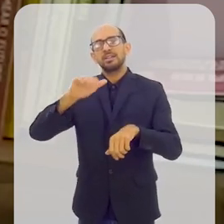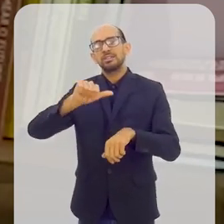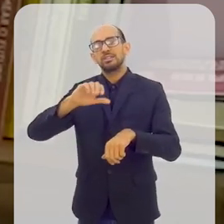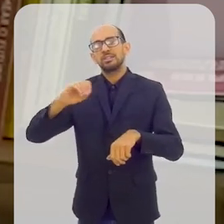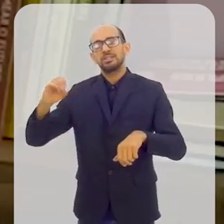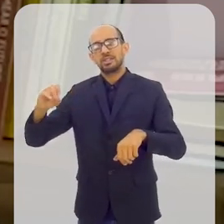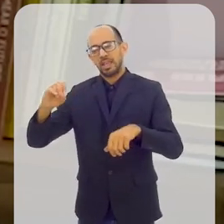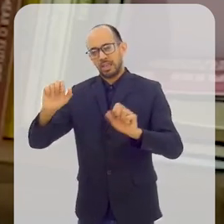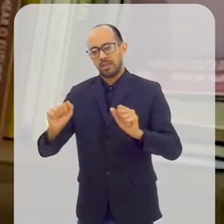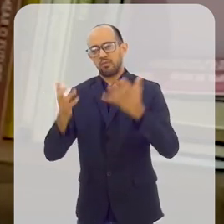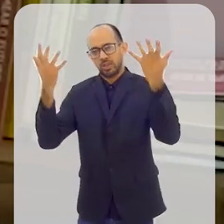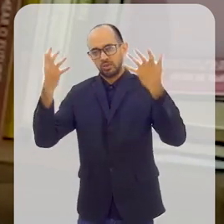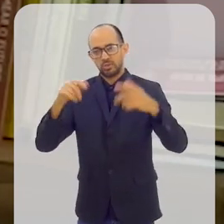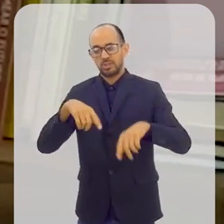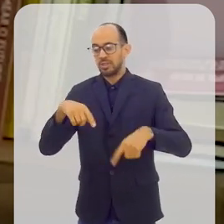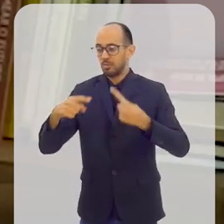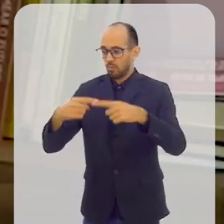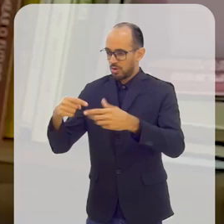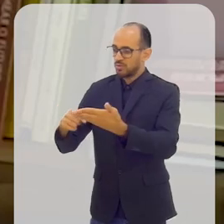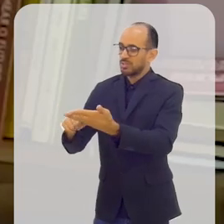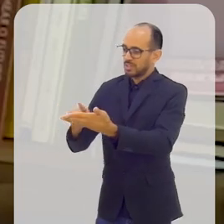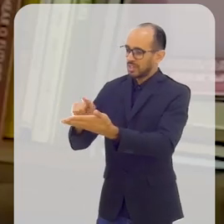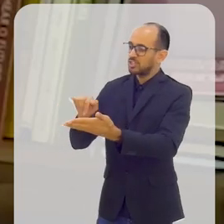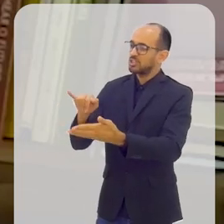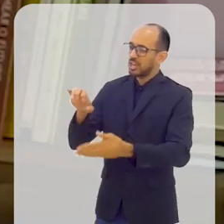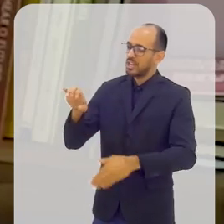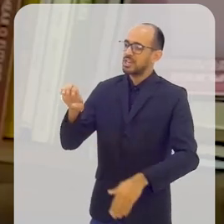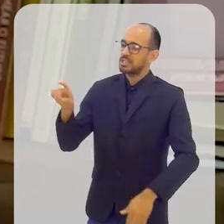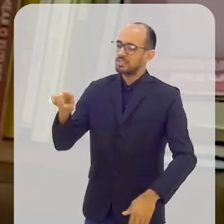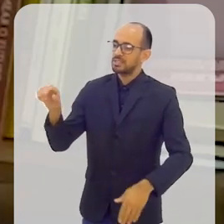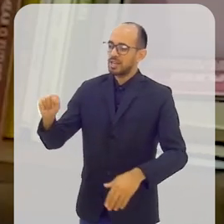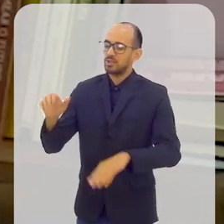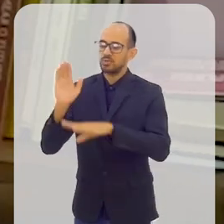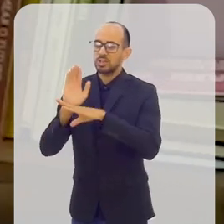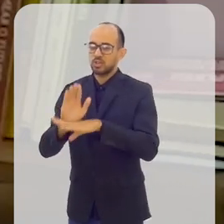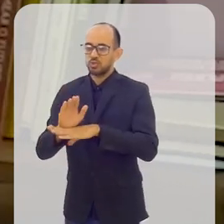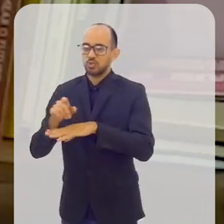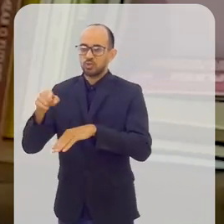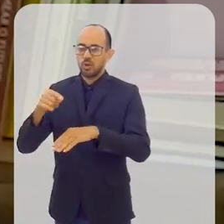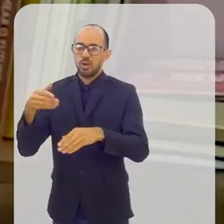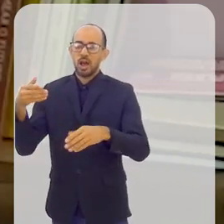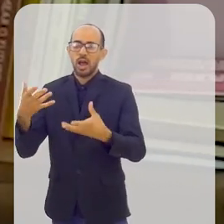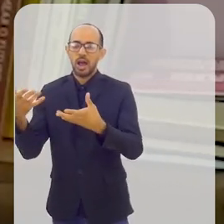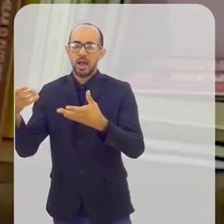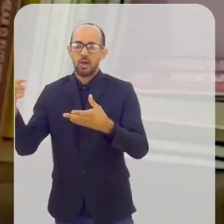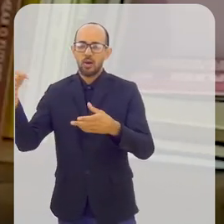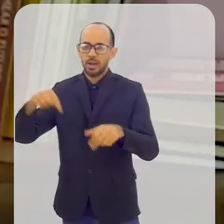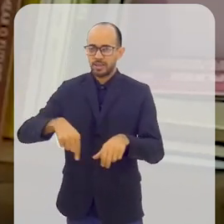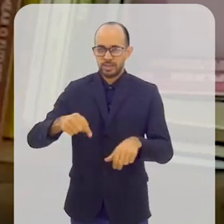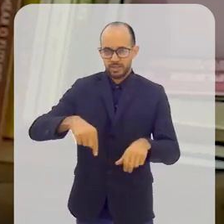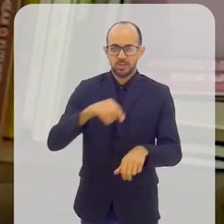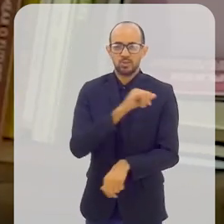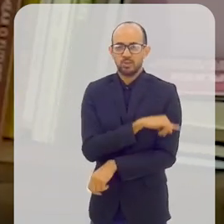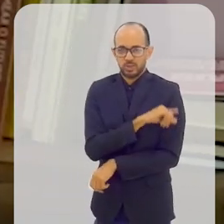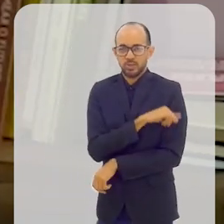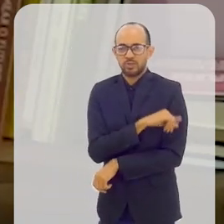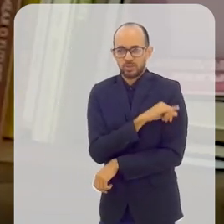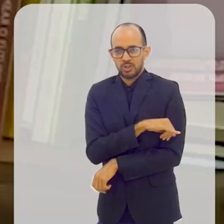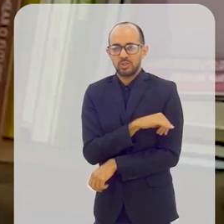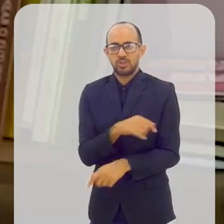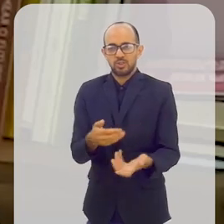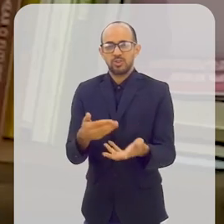Geisa. E a Geisa nos foi... Daí ela começou a receber